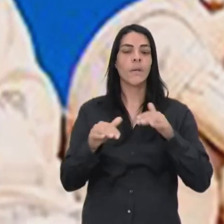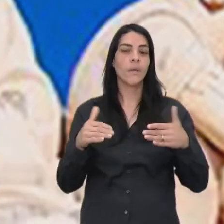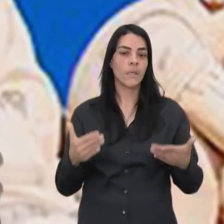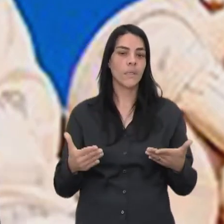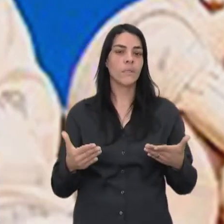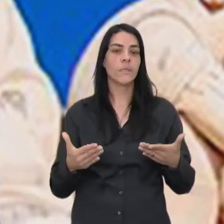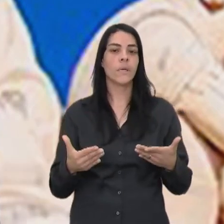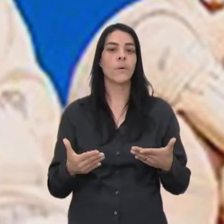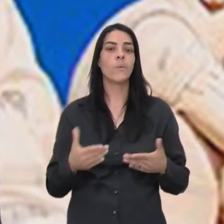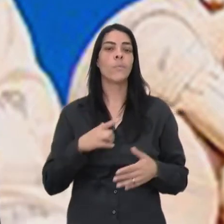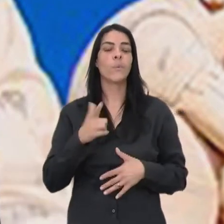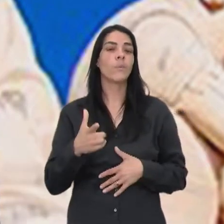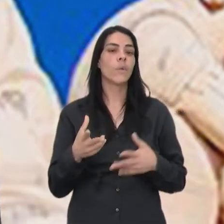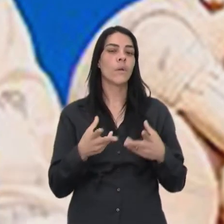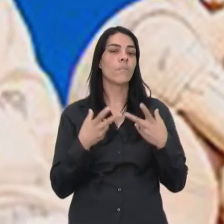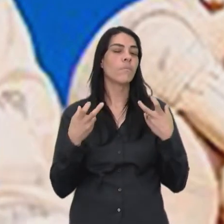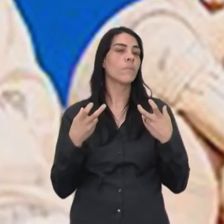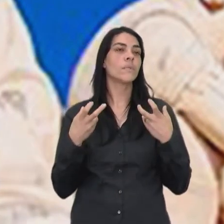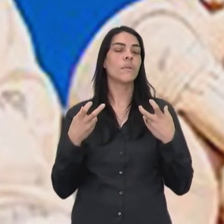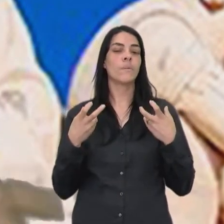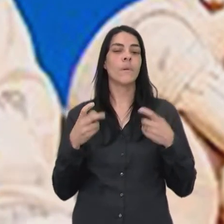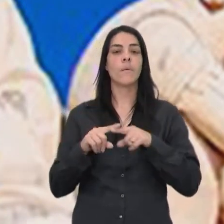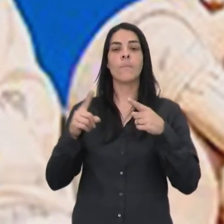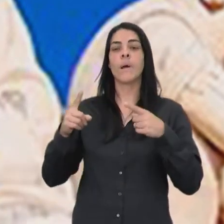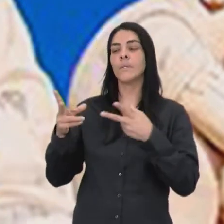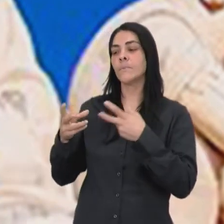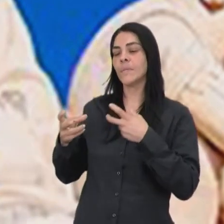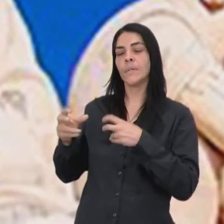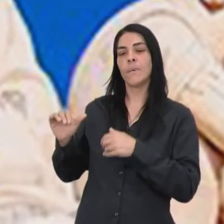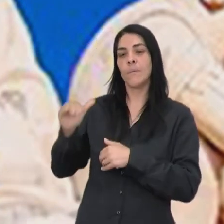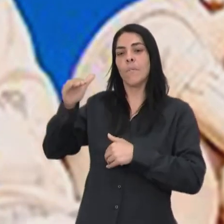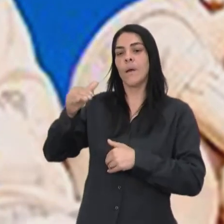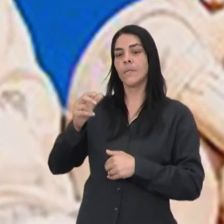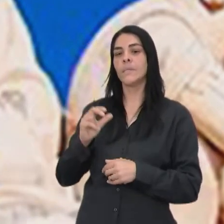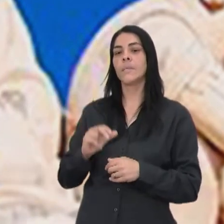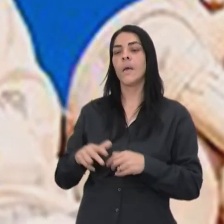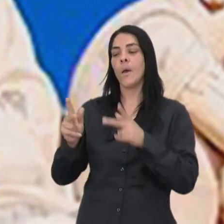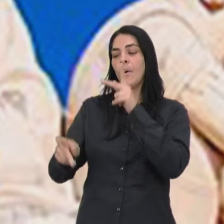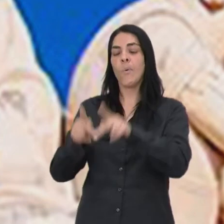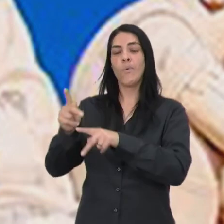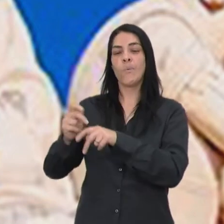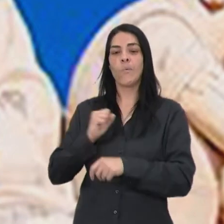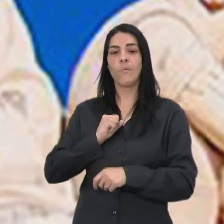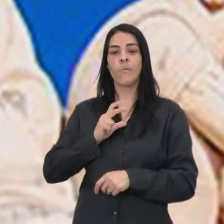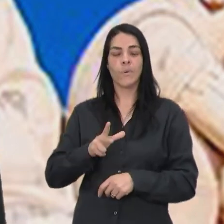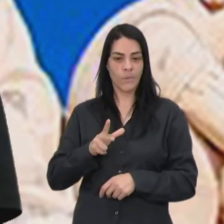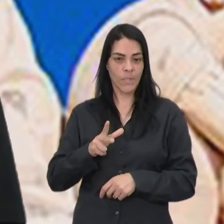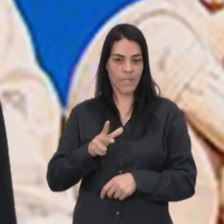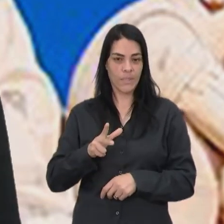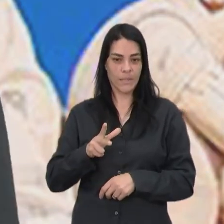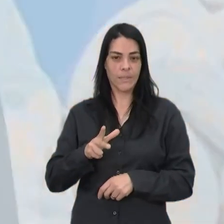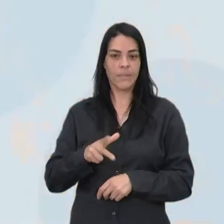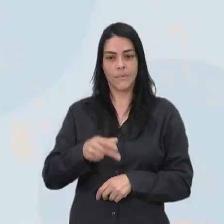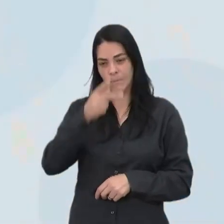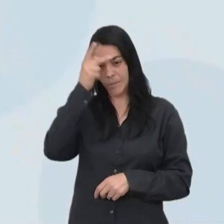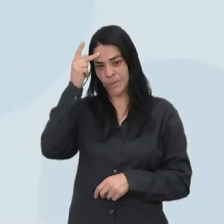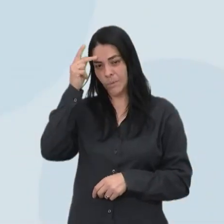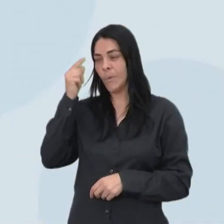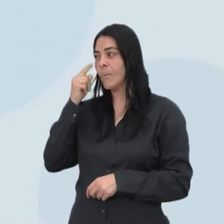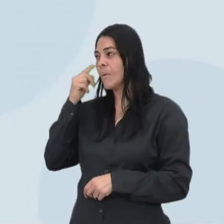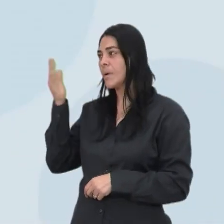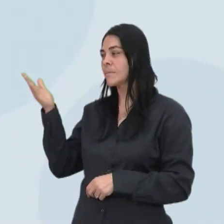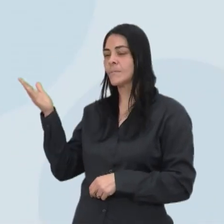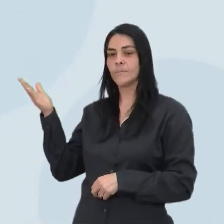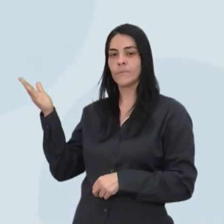dos negros e acaba tendo muito mais a visão dos portugueses, né? Pessoal, tá aí na tela para vocês, ó, esse